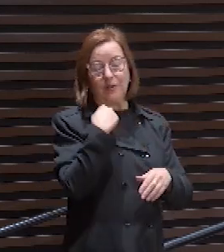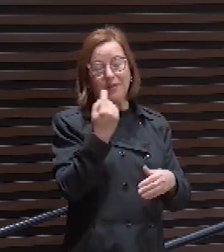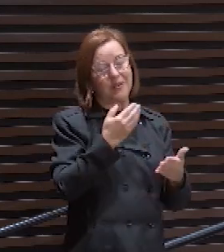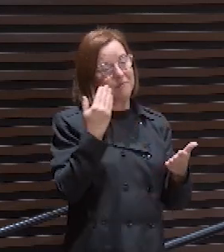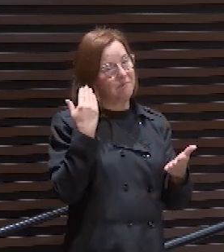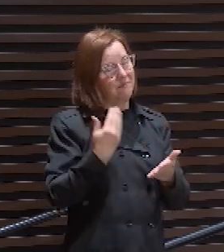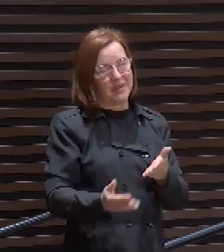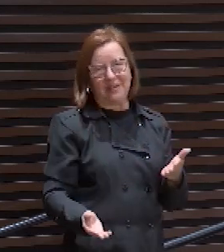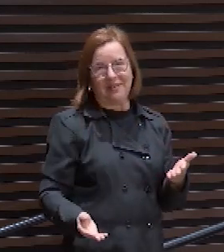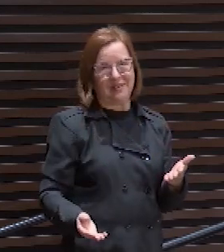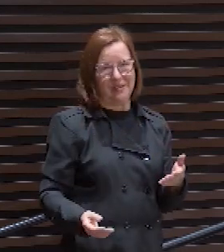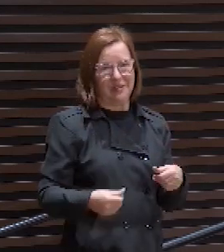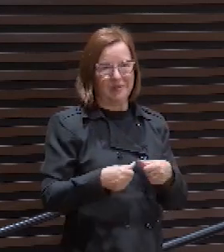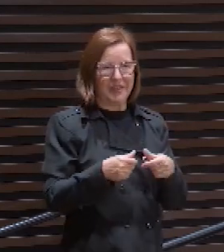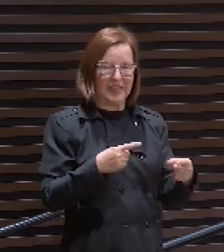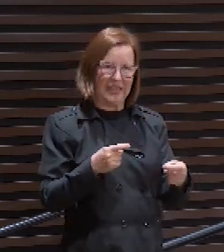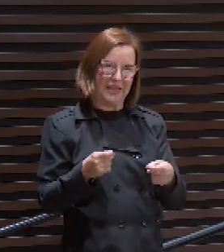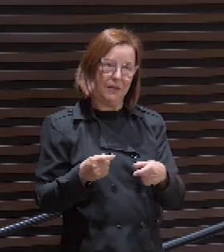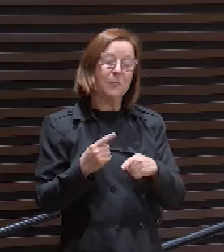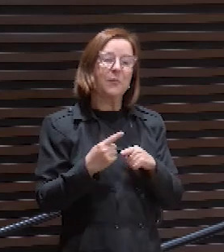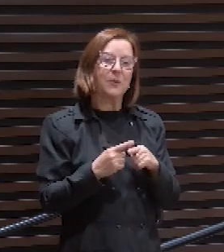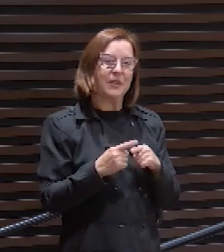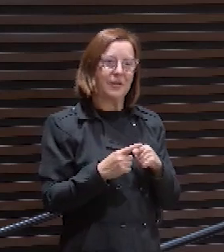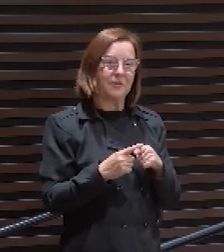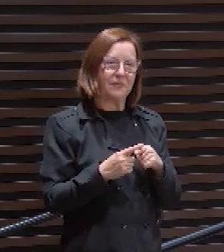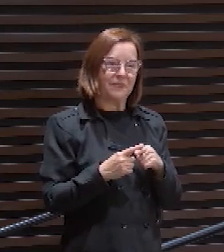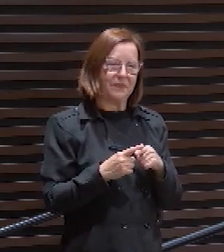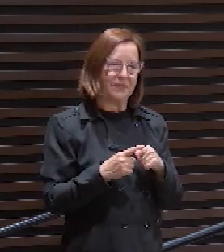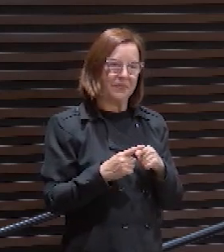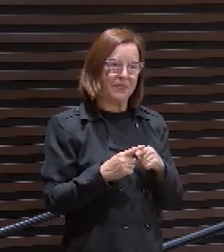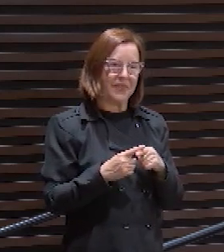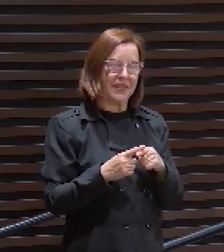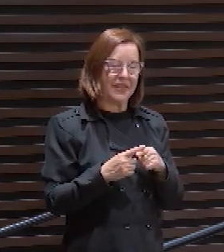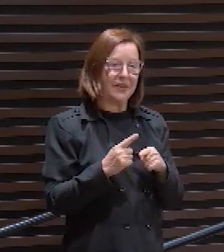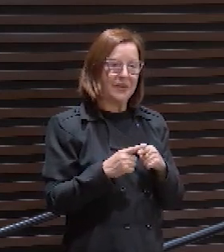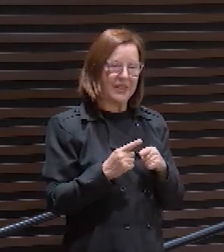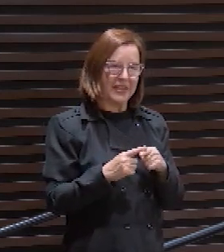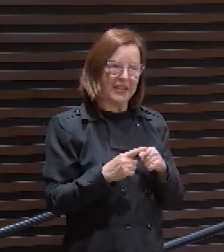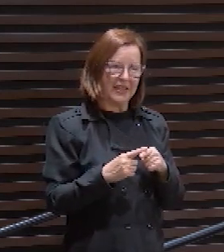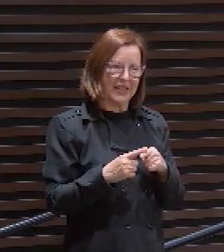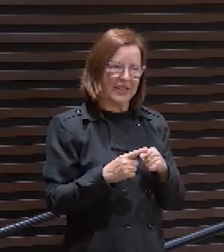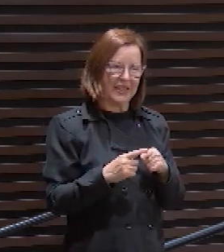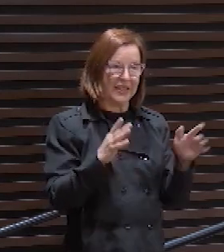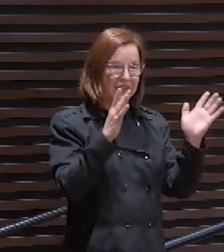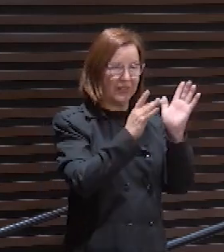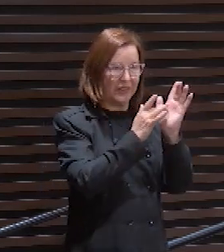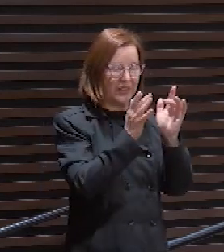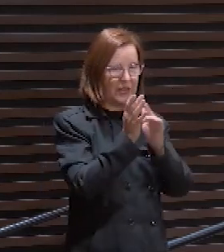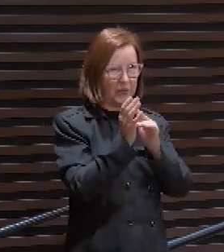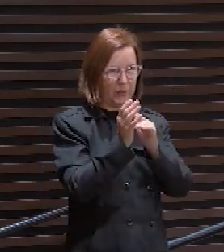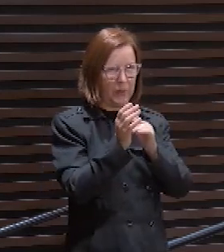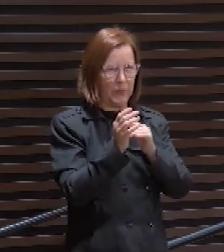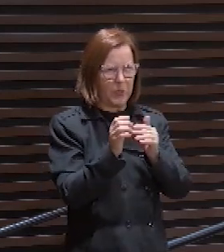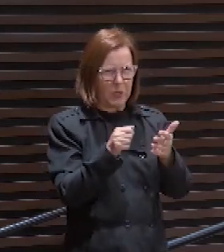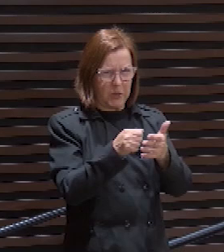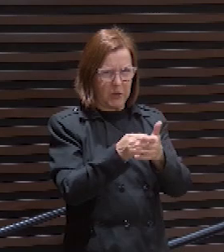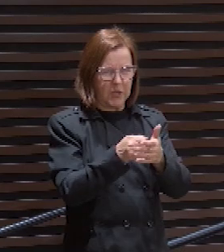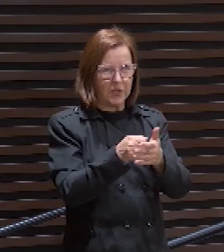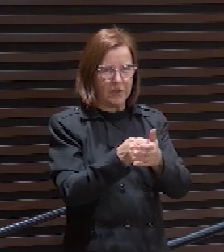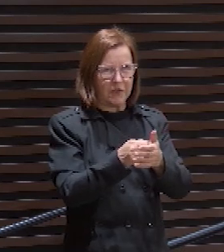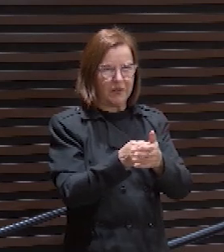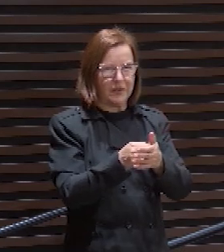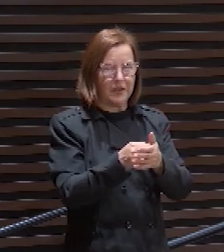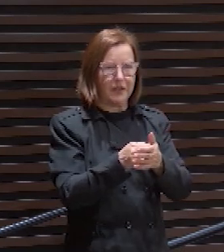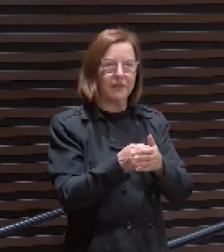essa batalha. Por quê? Porque Ele cobrará o pecado. Ele cobrará tudo o que foi